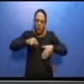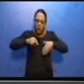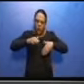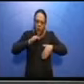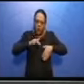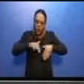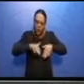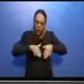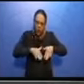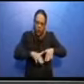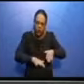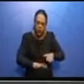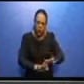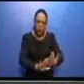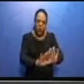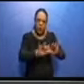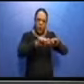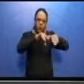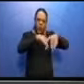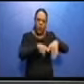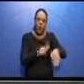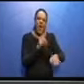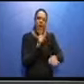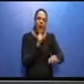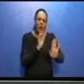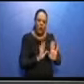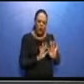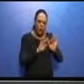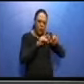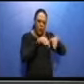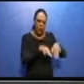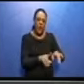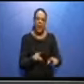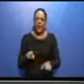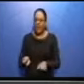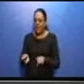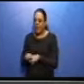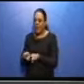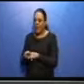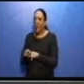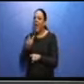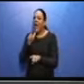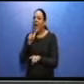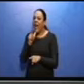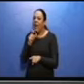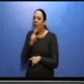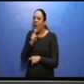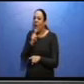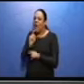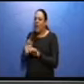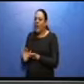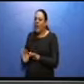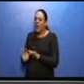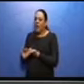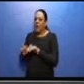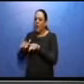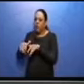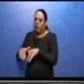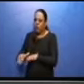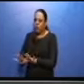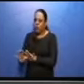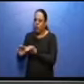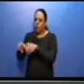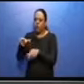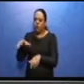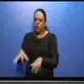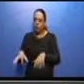correntes frias, por exemplo, aqui em cima, agindo na porção norte do continente. Né? As correntes frias estão